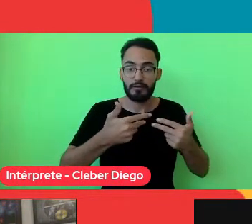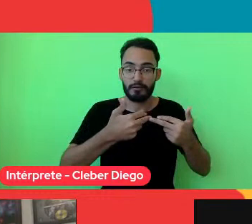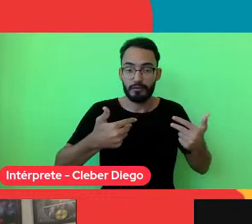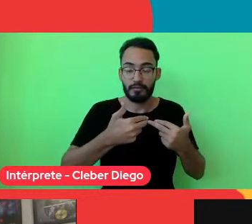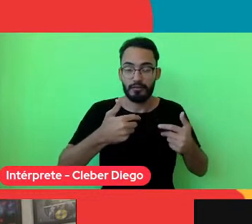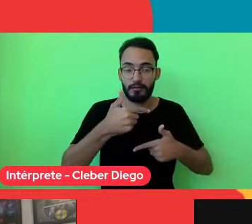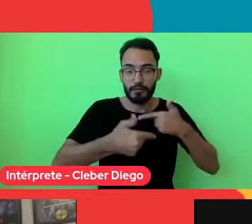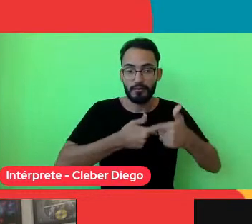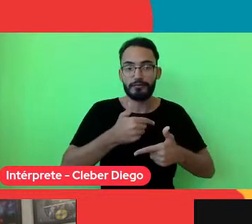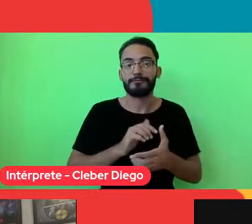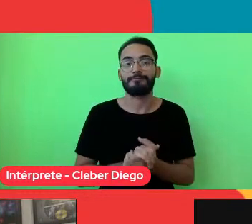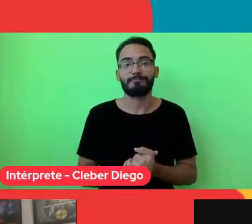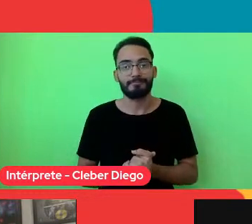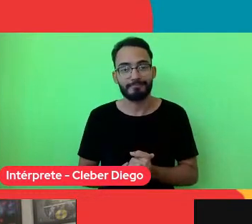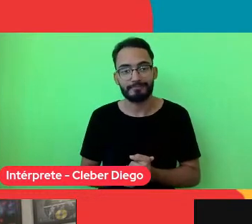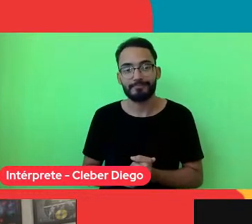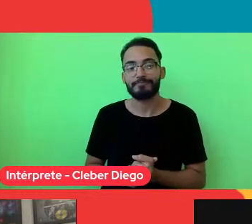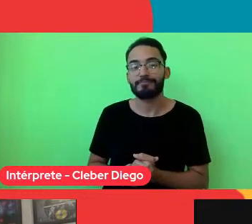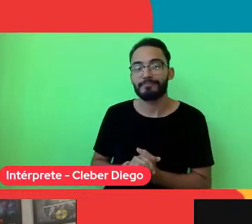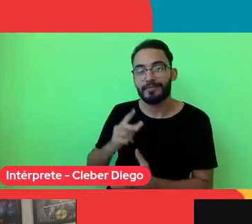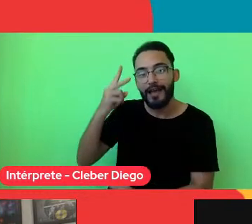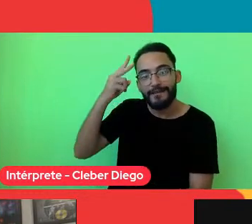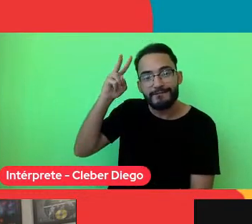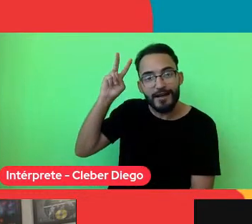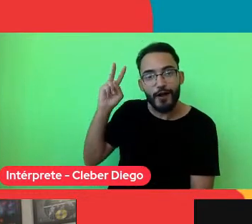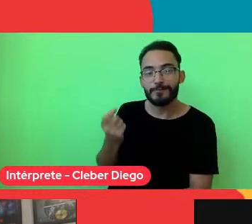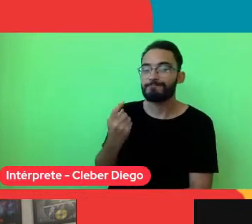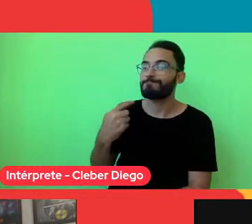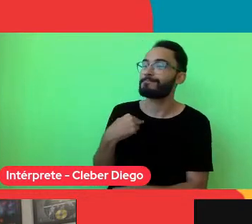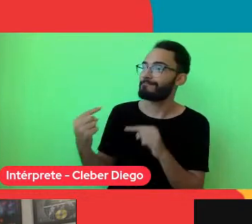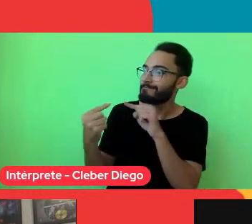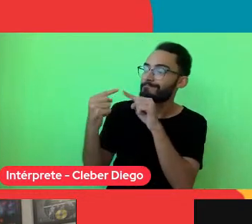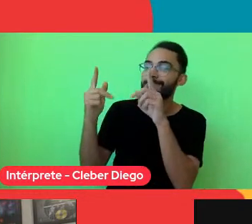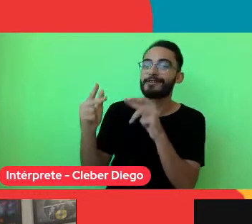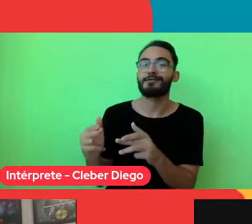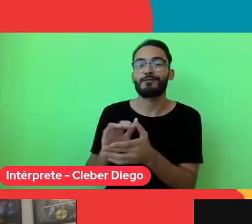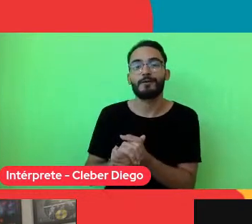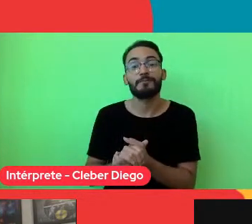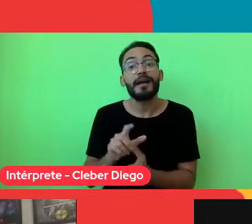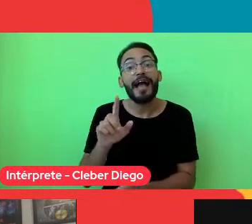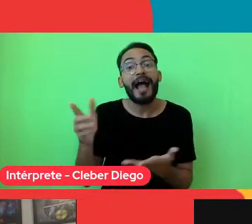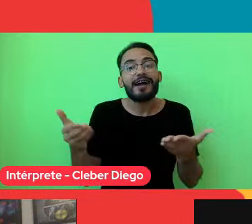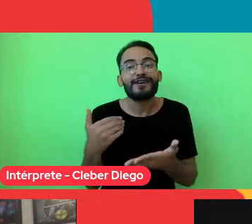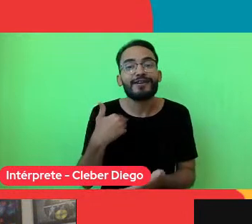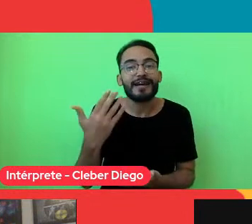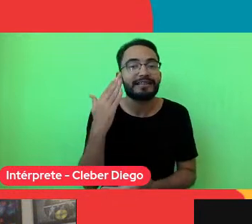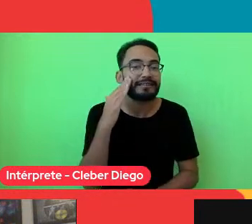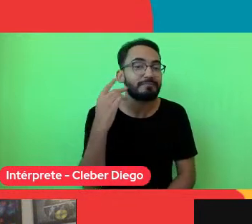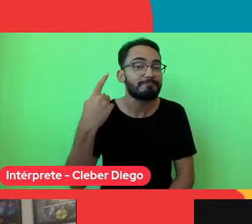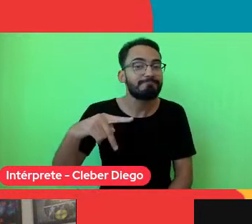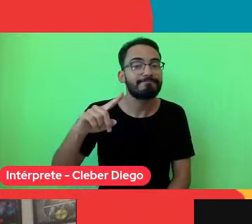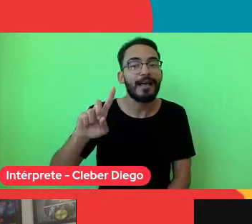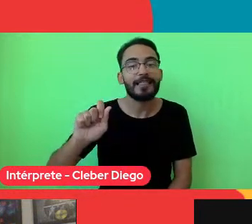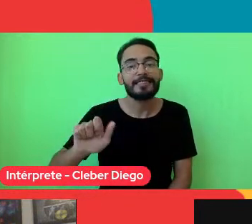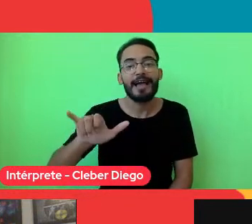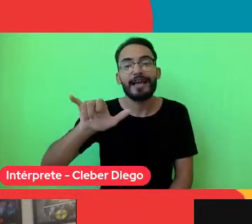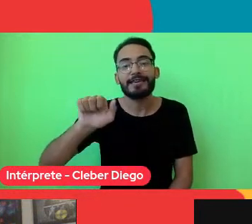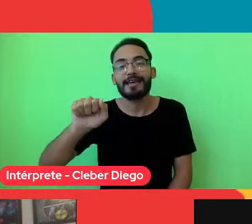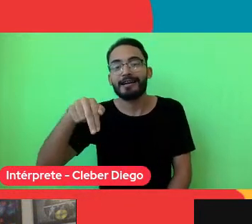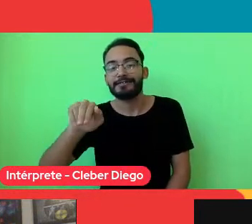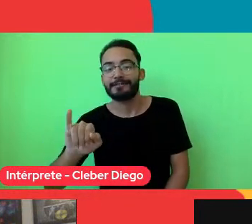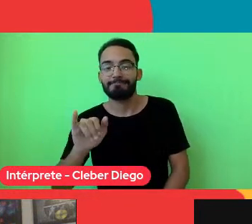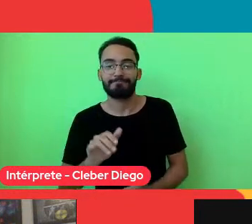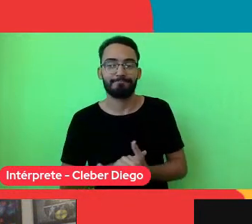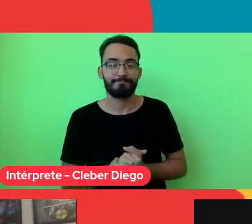Nossa, me identifiquei super. E você, Daya? Queria escutar você um pouquinho também. Essa, a